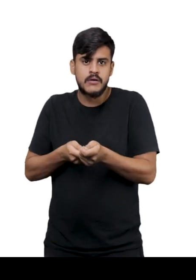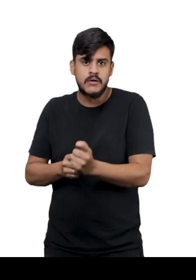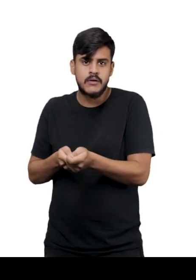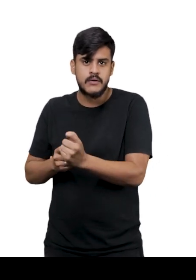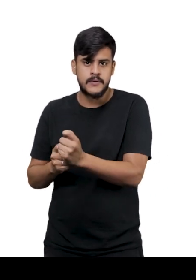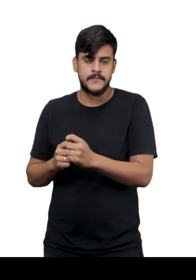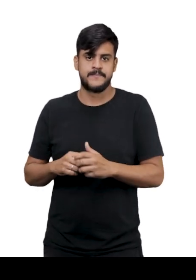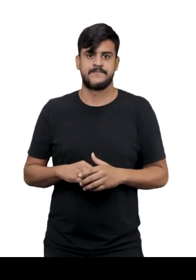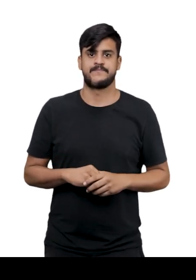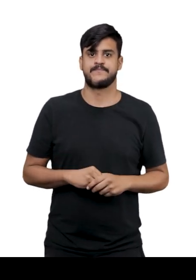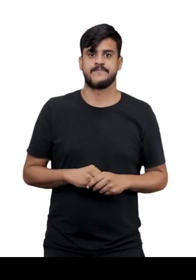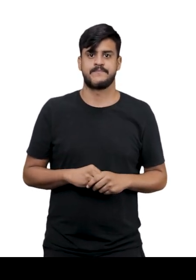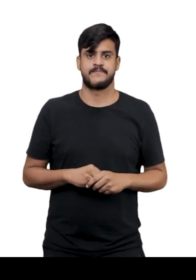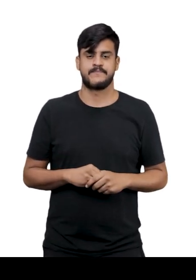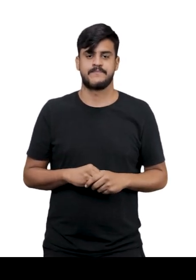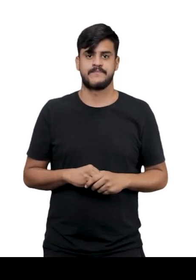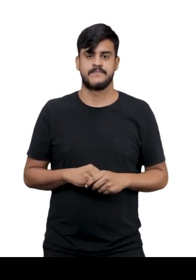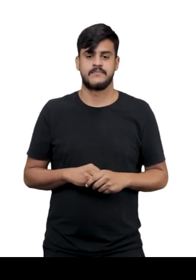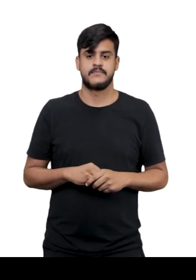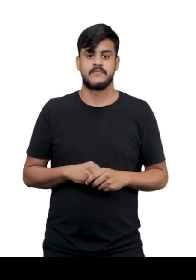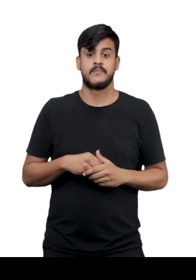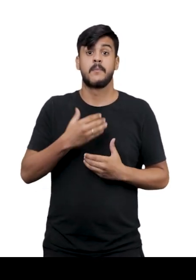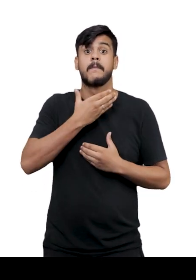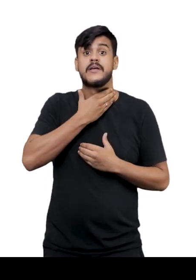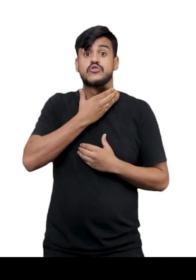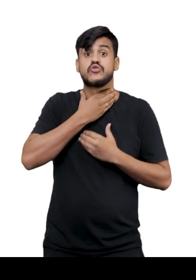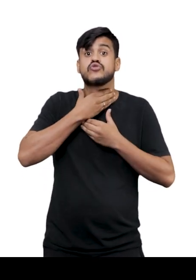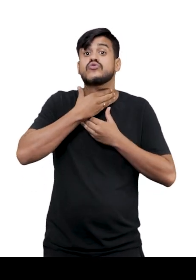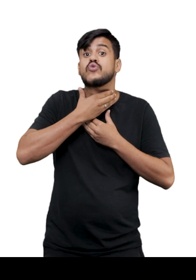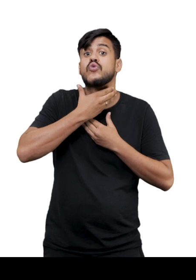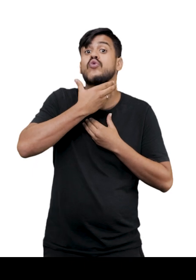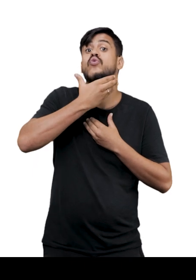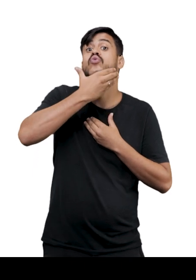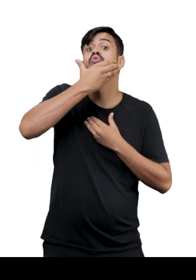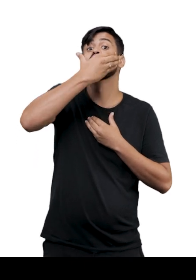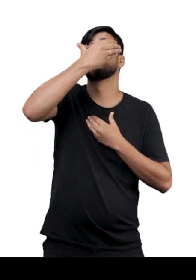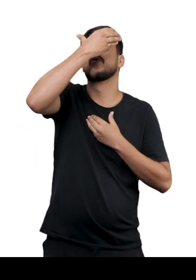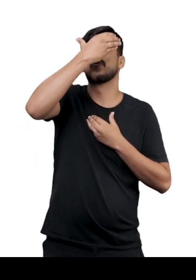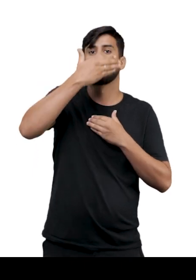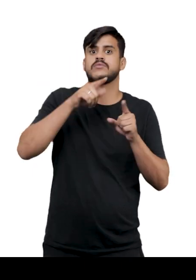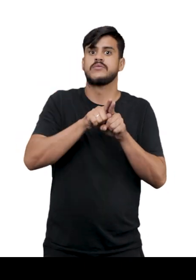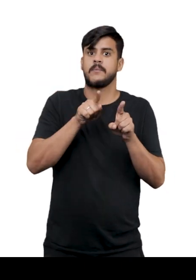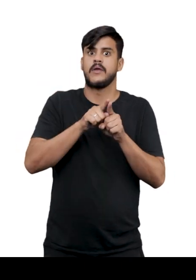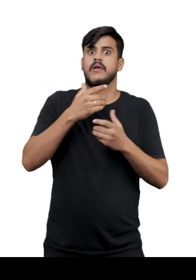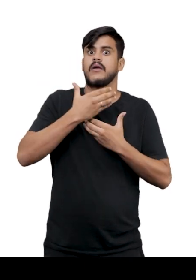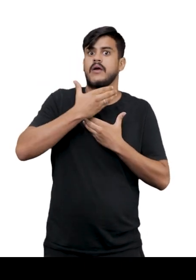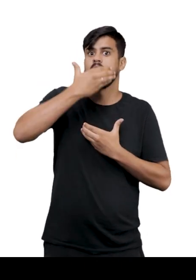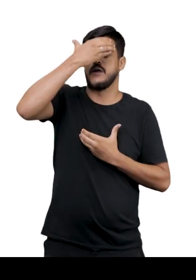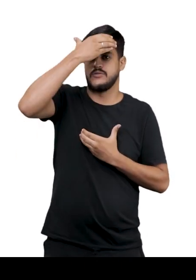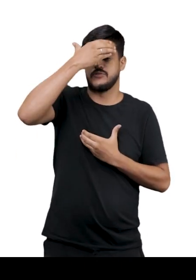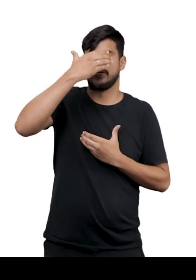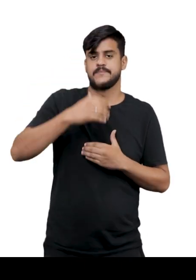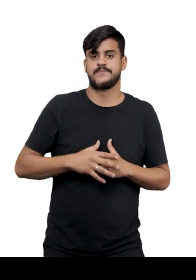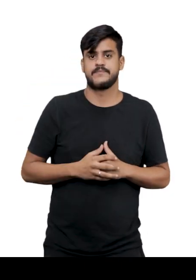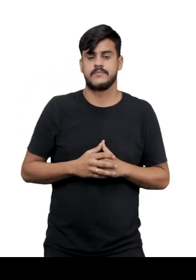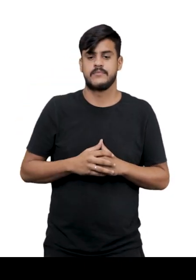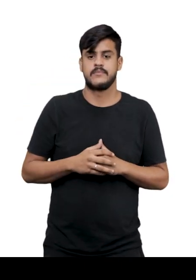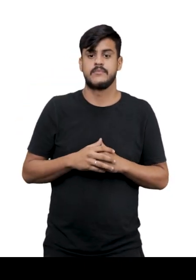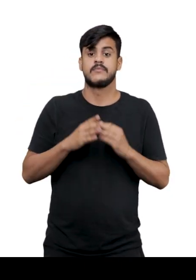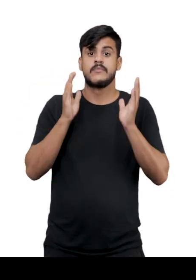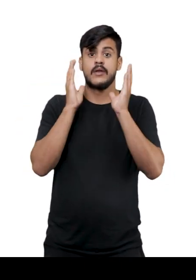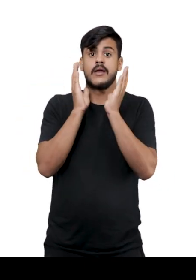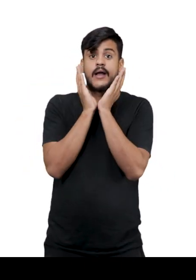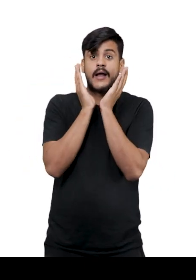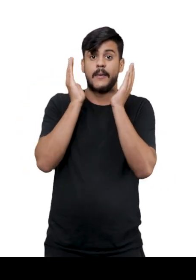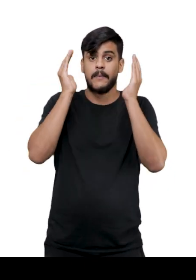com entalhes geométricos. O pescoço é comprido e proporcionalmente grande em relação ao